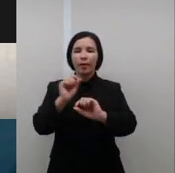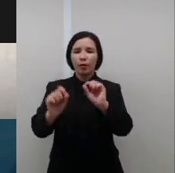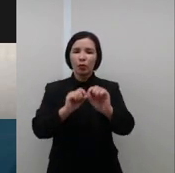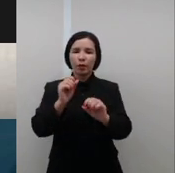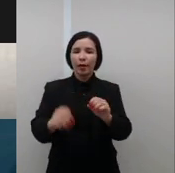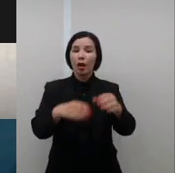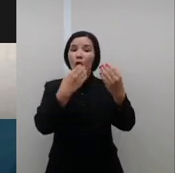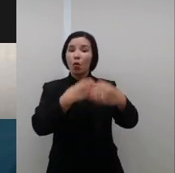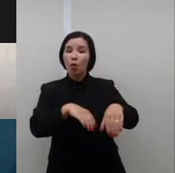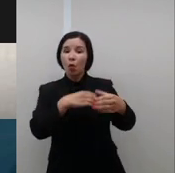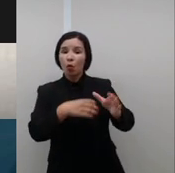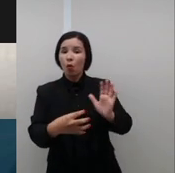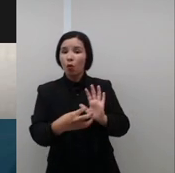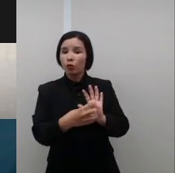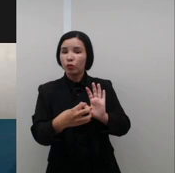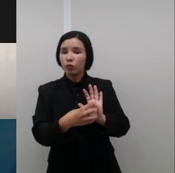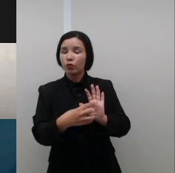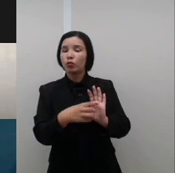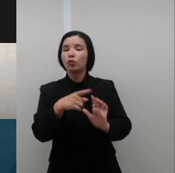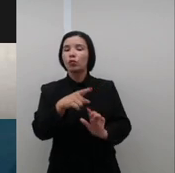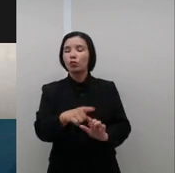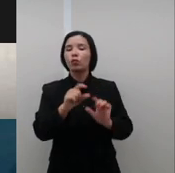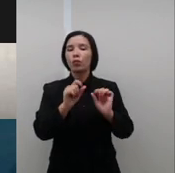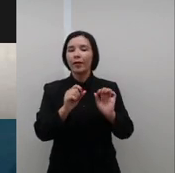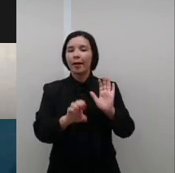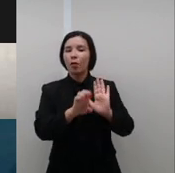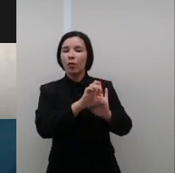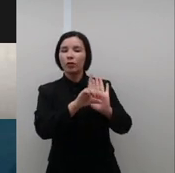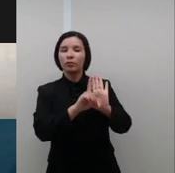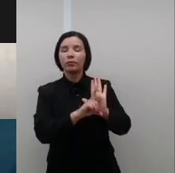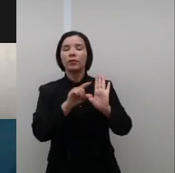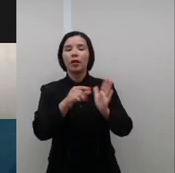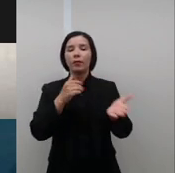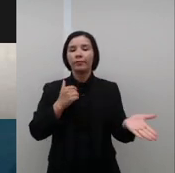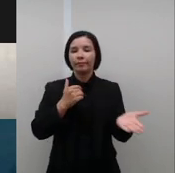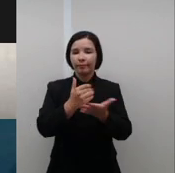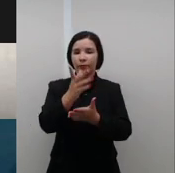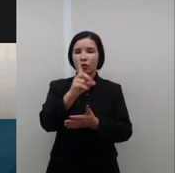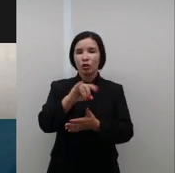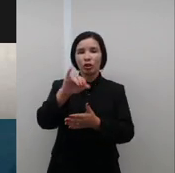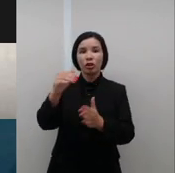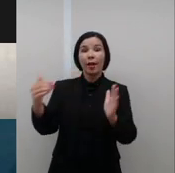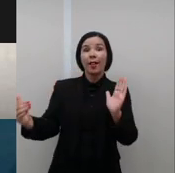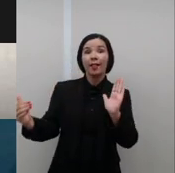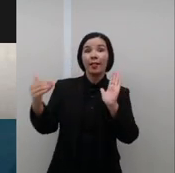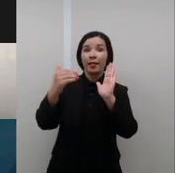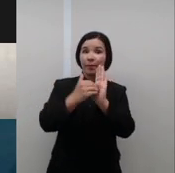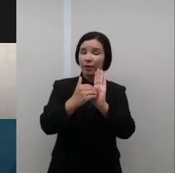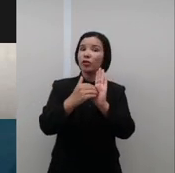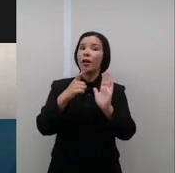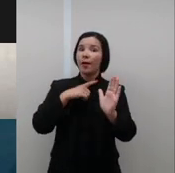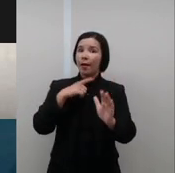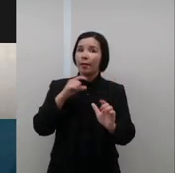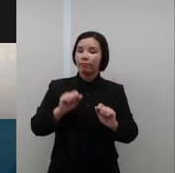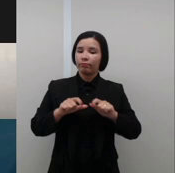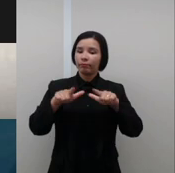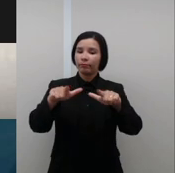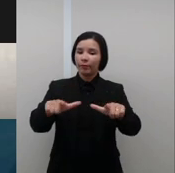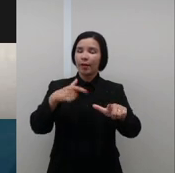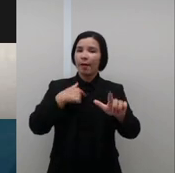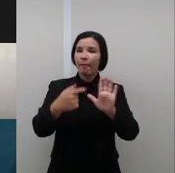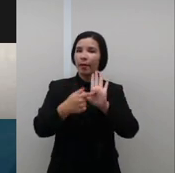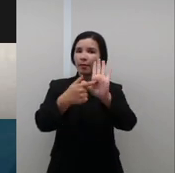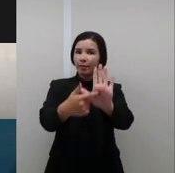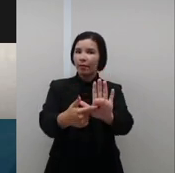público, sendo silente o edital de lançamento acerca da data limite para obtenção de títulos e havendo previsão